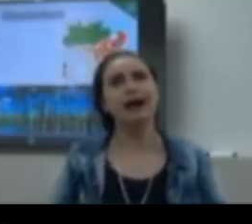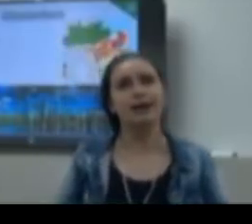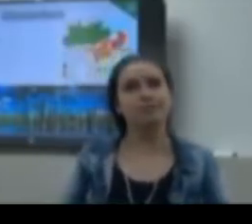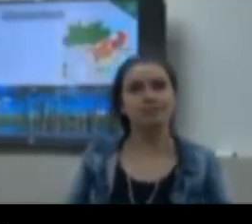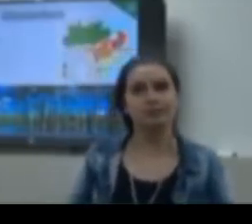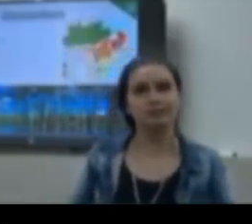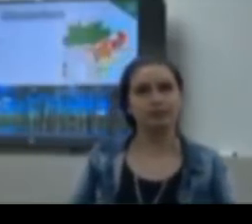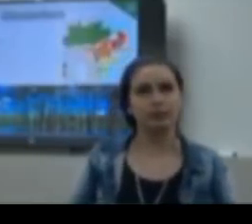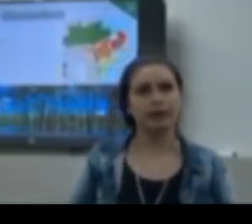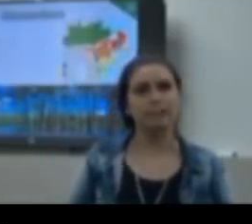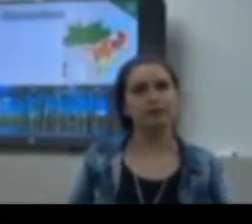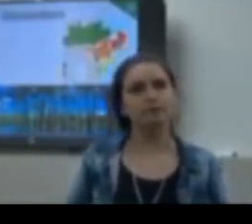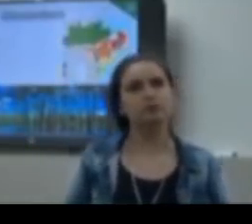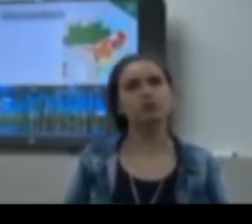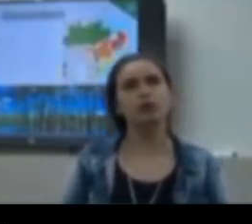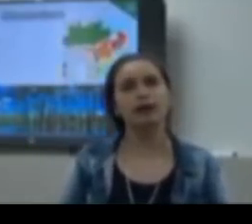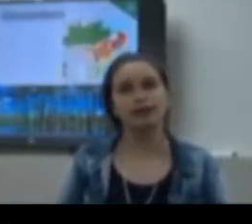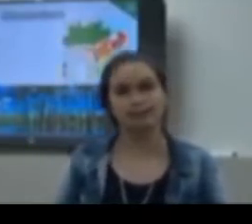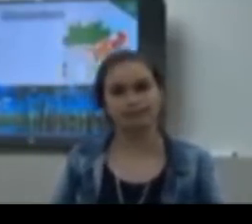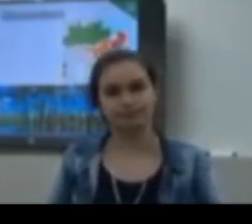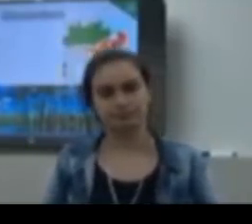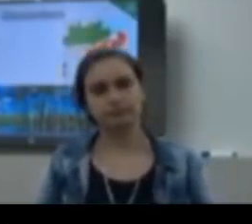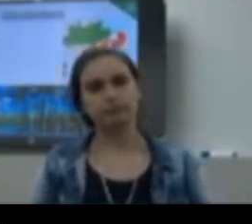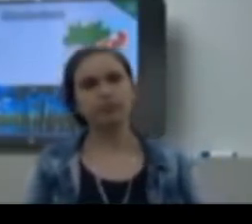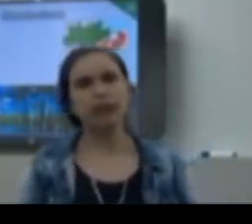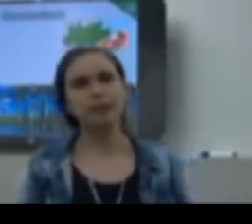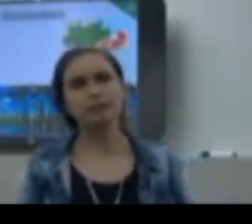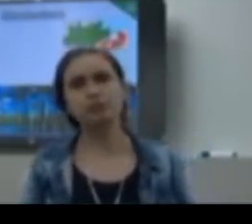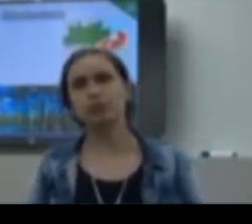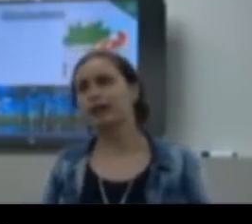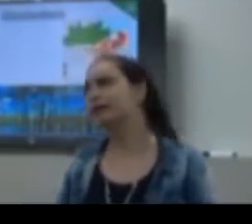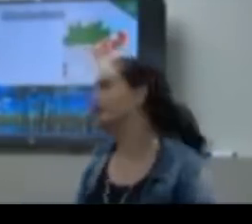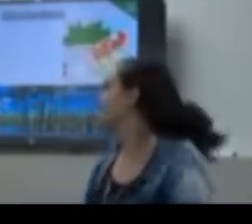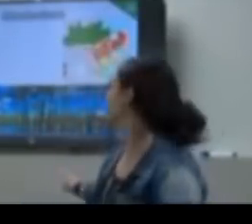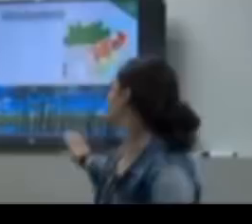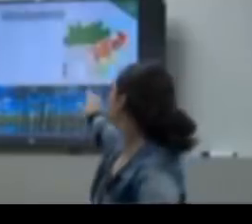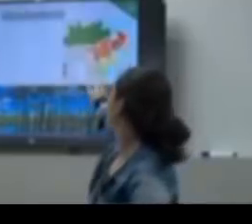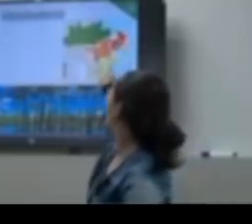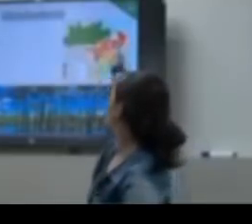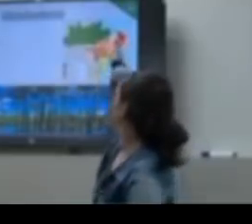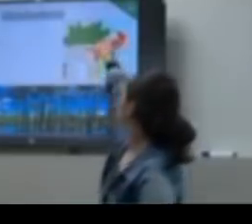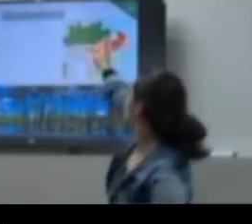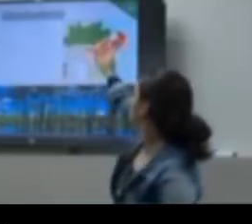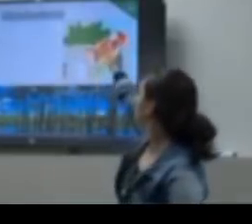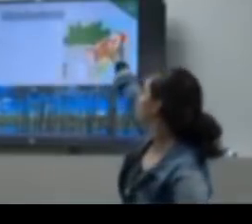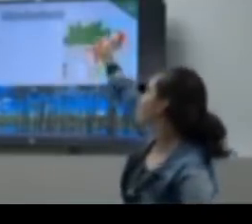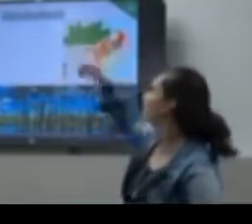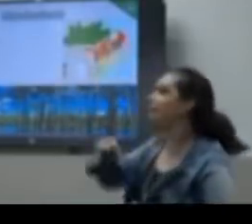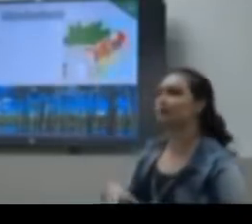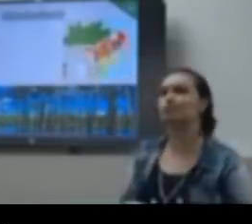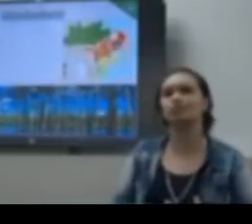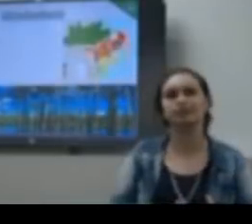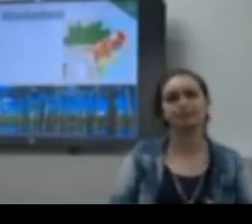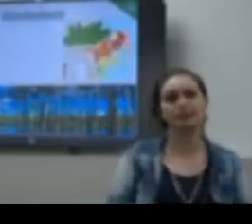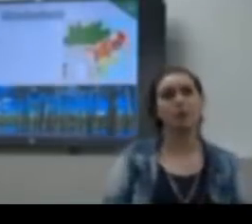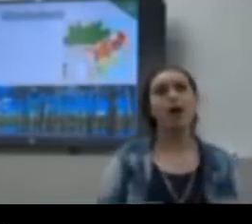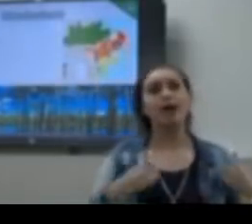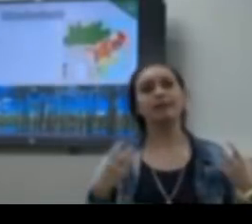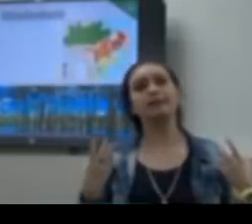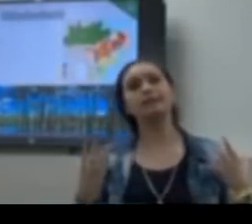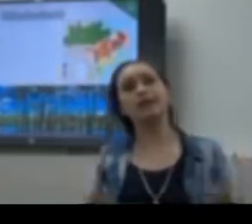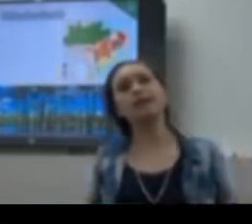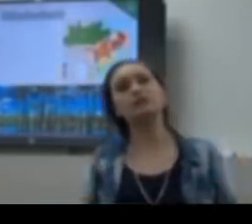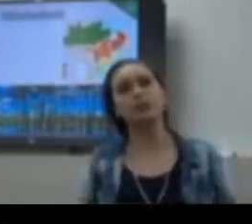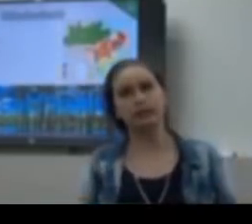para a segunda área de transição, que é a Mata dos Cocais. A Mata dos Cocais já fica nessa região aqui, gente, tá? Então ela é uma faixa de